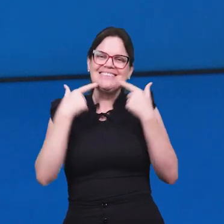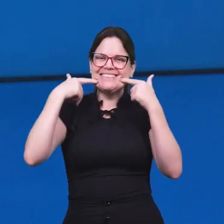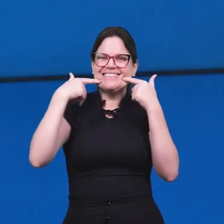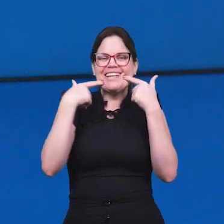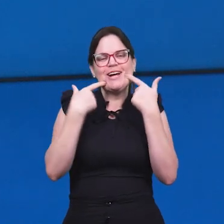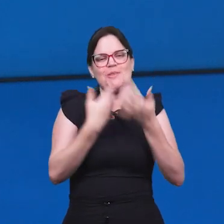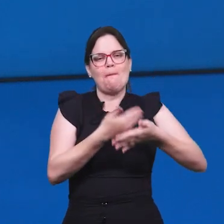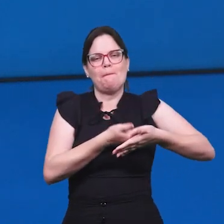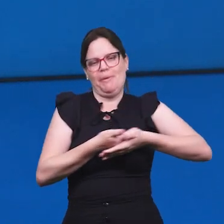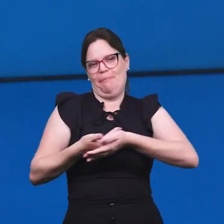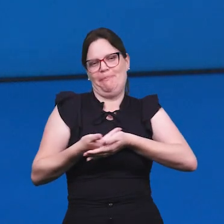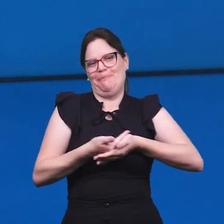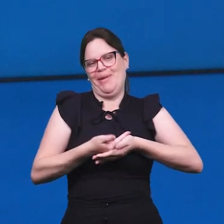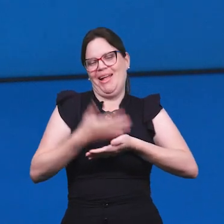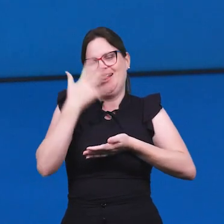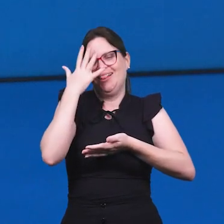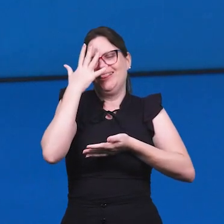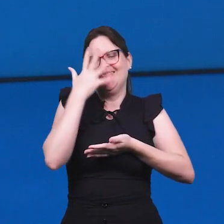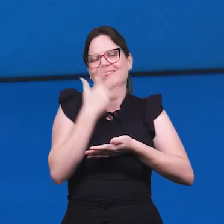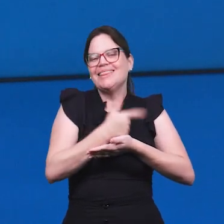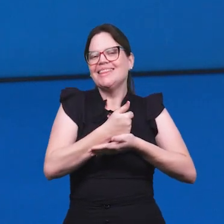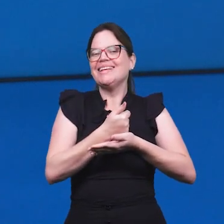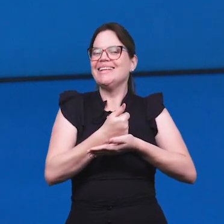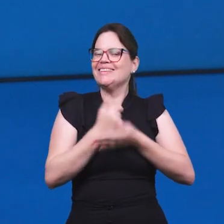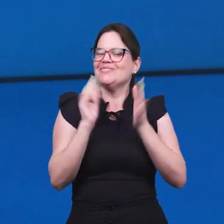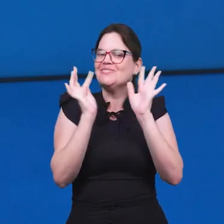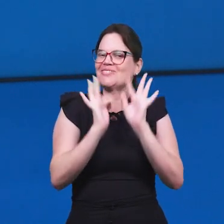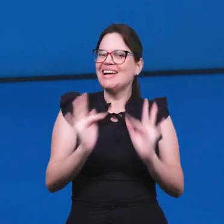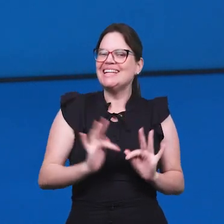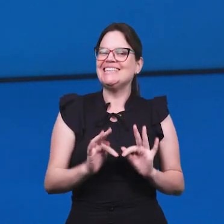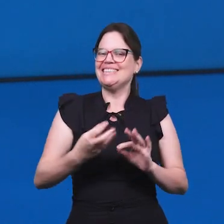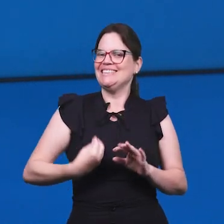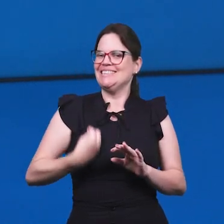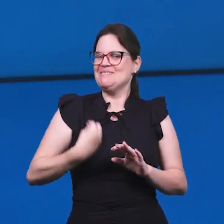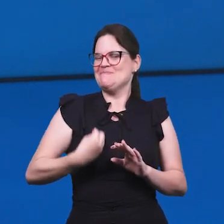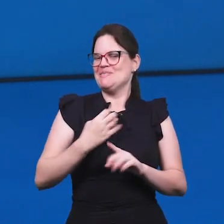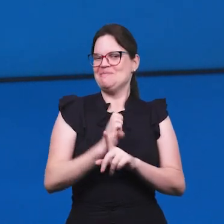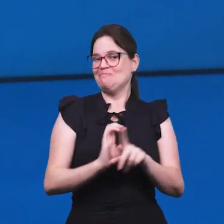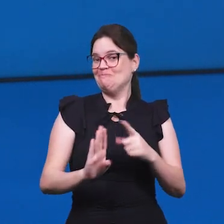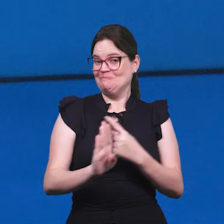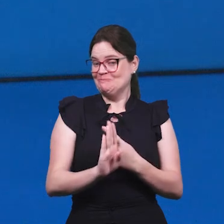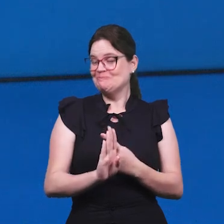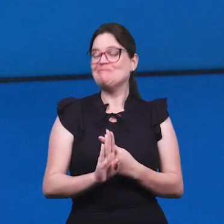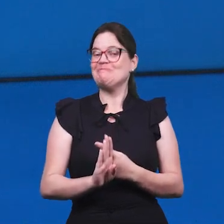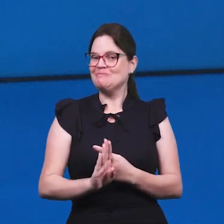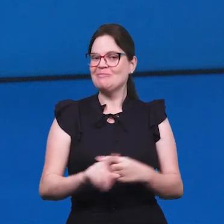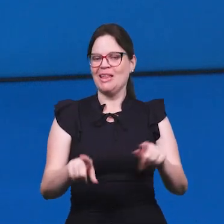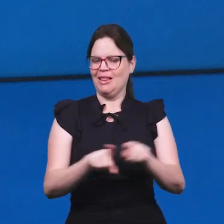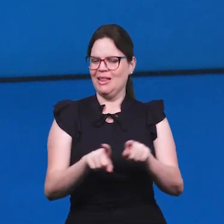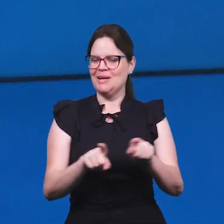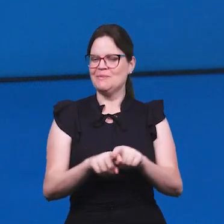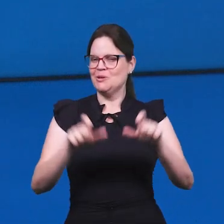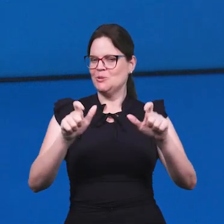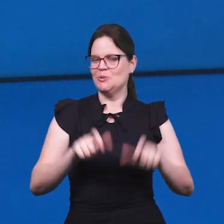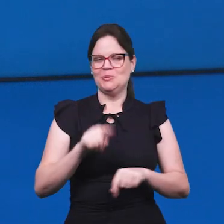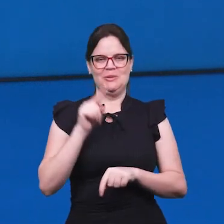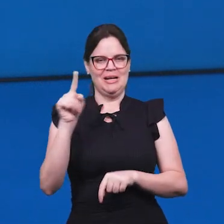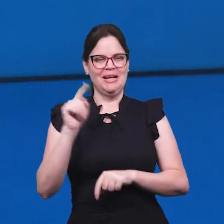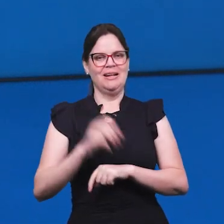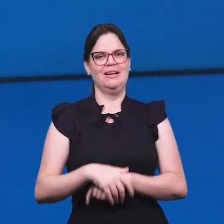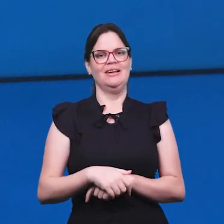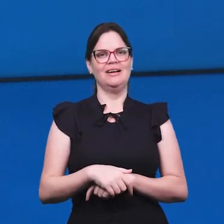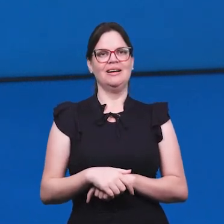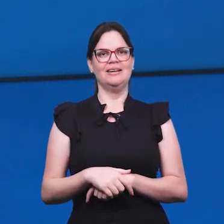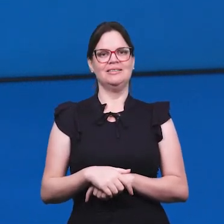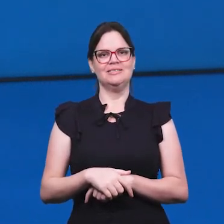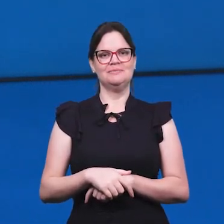né? Mostrando a sua alegria de participar da Escola Bíblica Dominical. A Valentina também, lá de Posto Limiar. Valentina, que